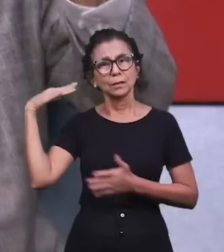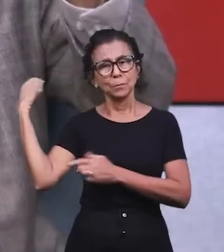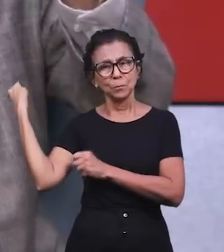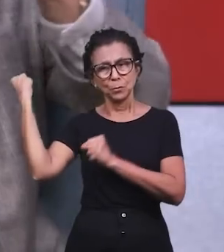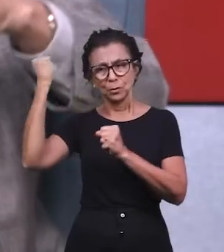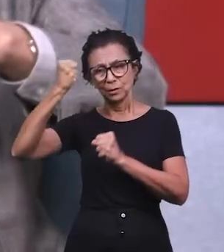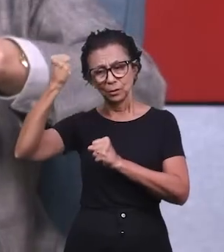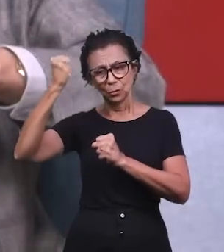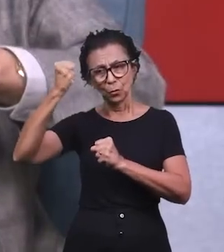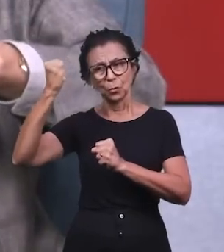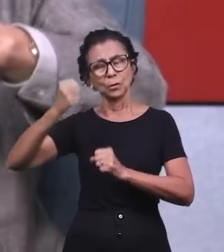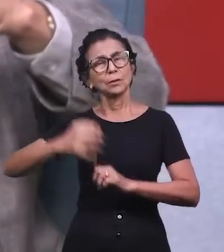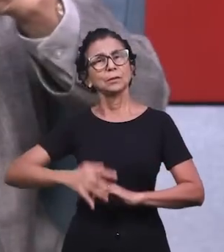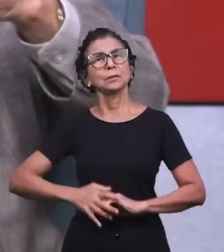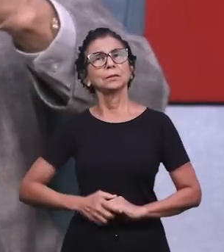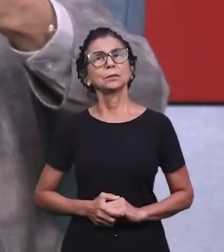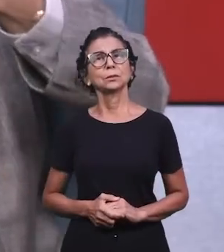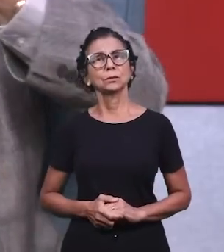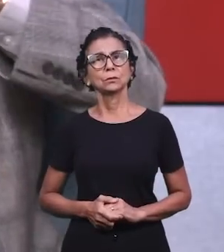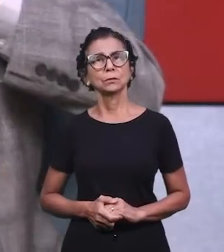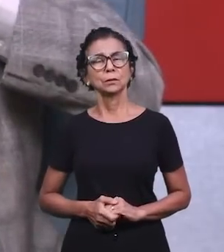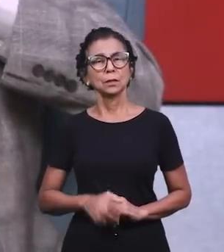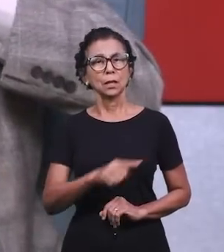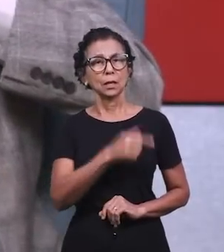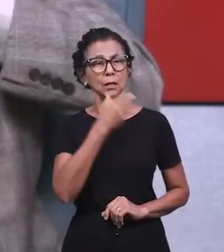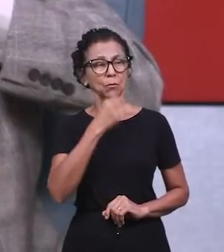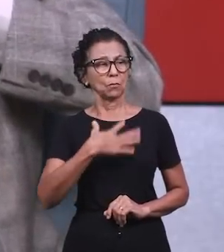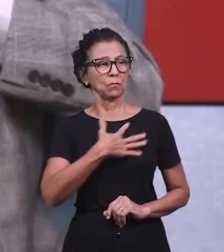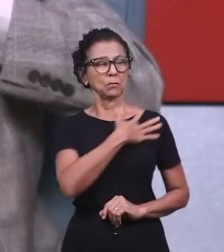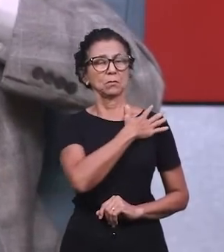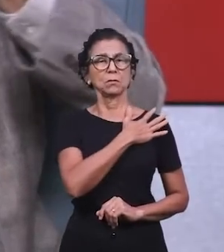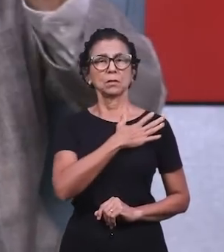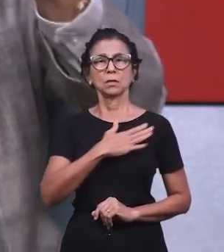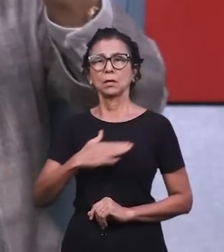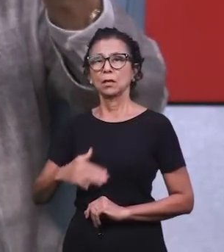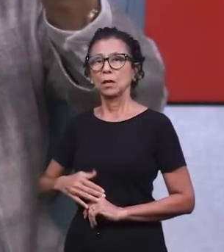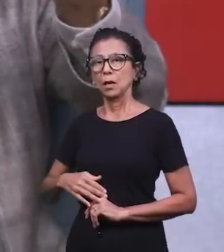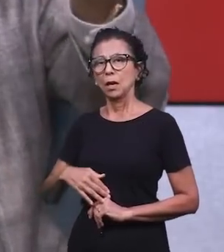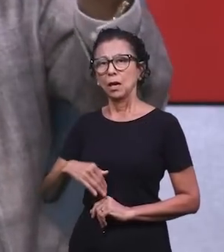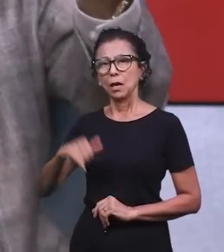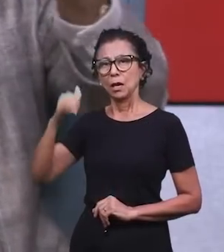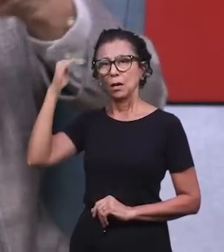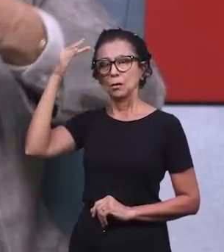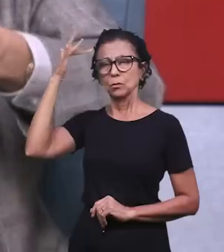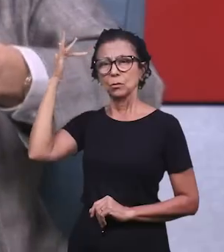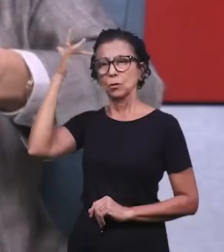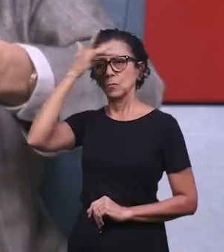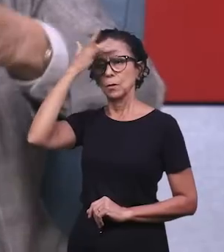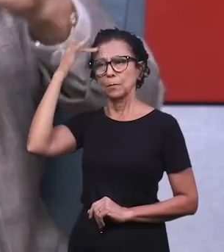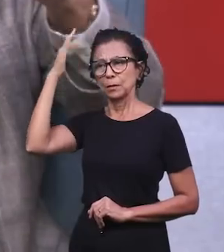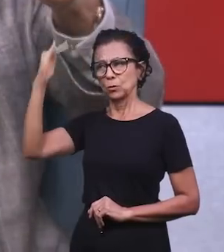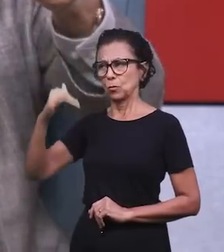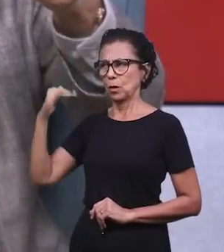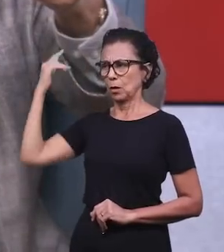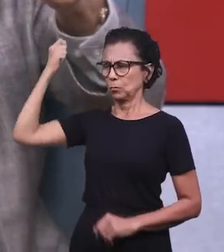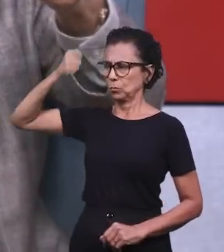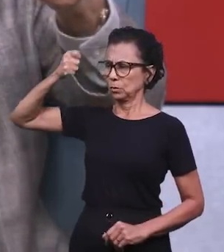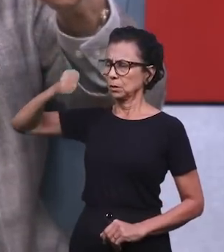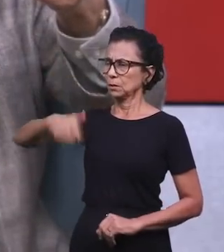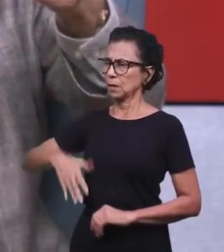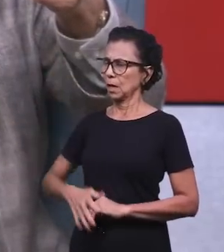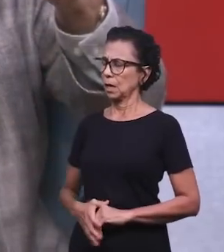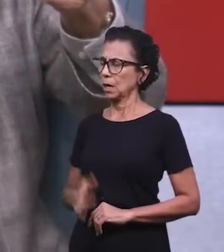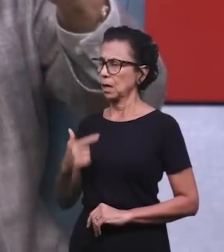poderoso. Ele era um homem que ele disse assim, eu sou autoridade, eu tomo conta de um grupo de soldados. Se eu der uma